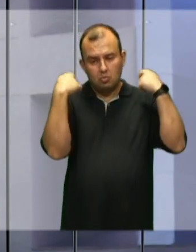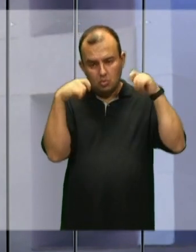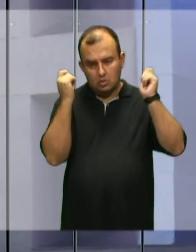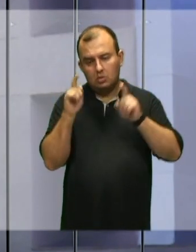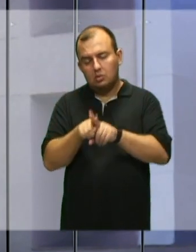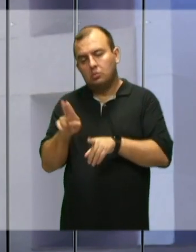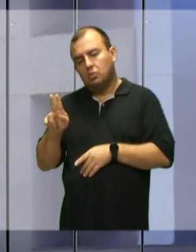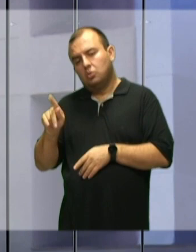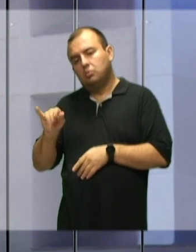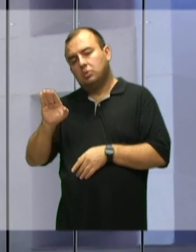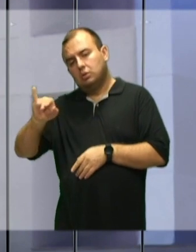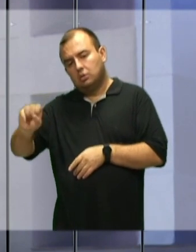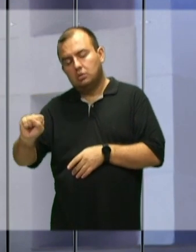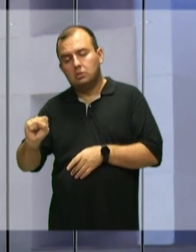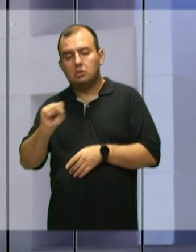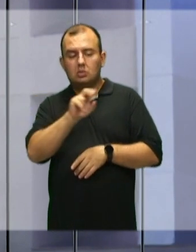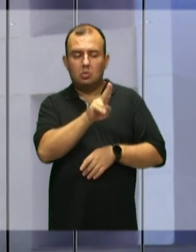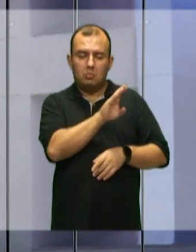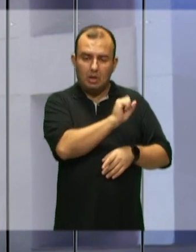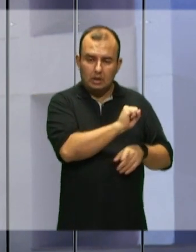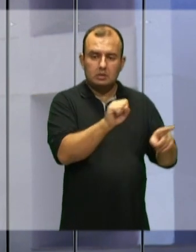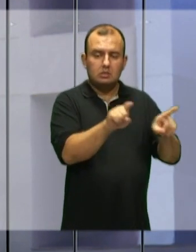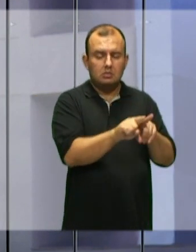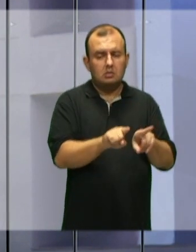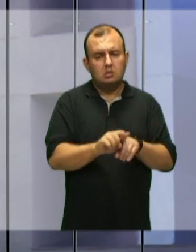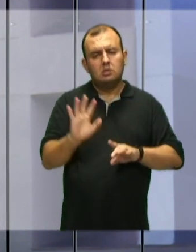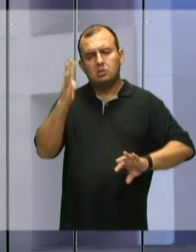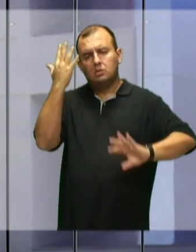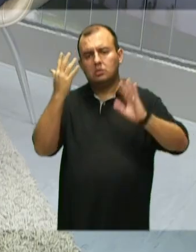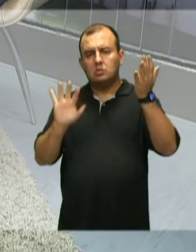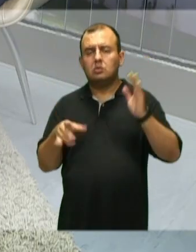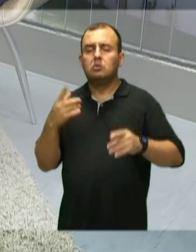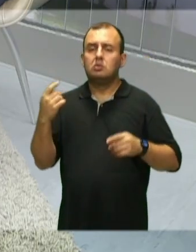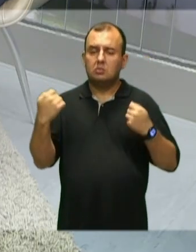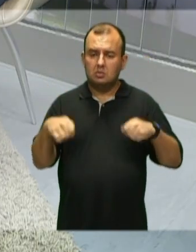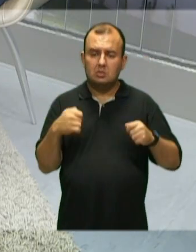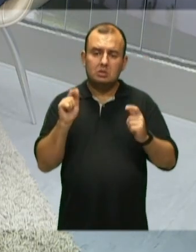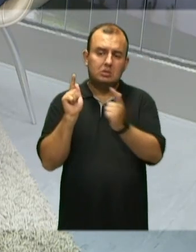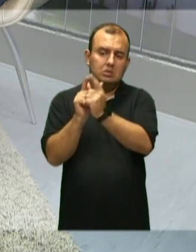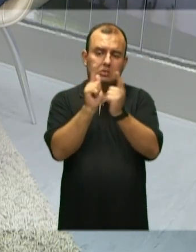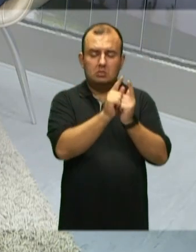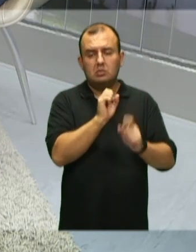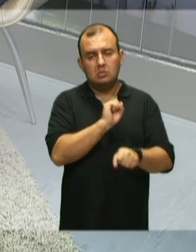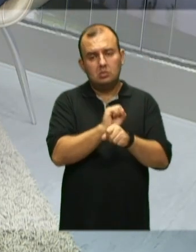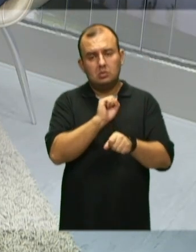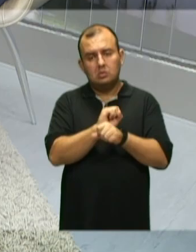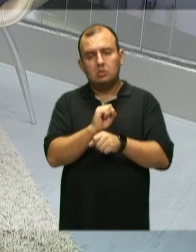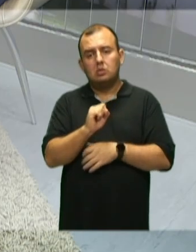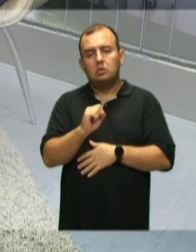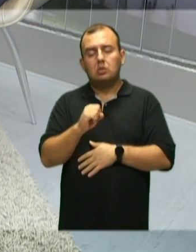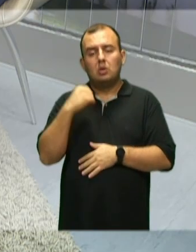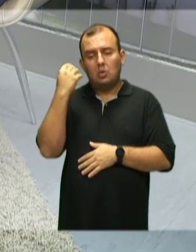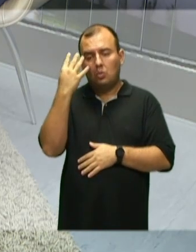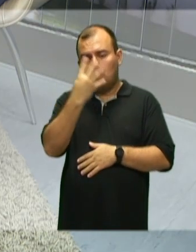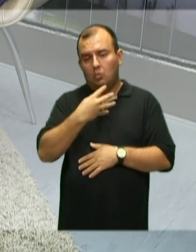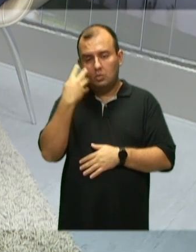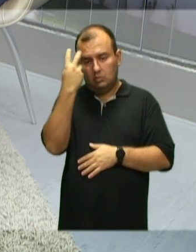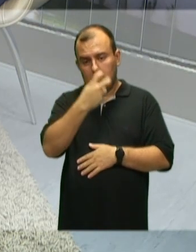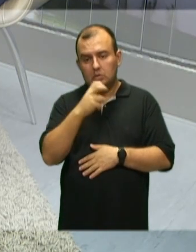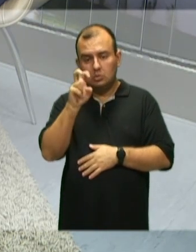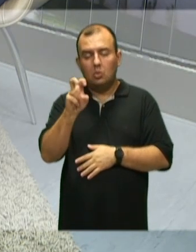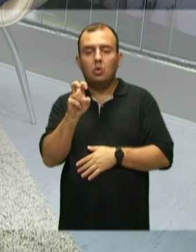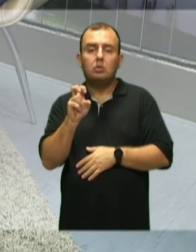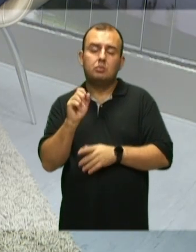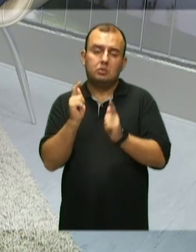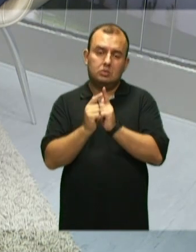cordeiro e das nossas unidades básicas o que aconteceu trazendo uma grande demanda e espera as pessoas esperaram qu C horas para um atendimento e é